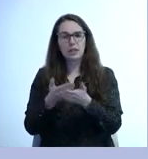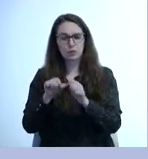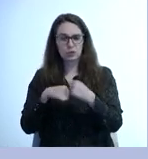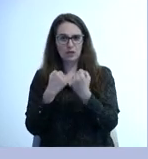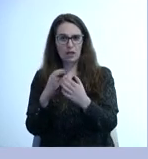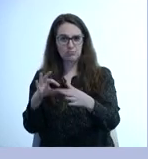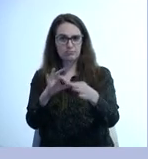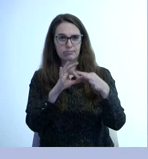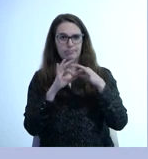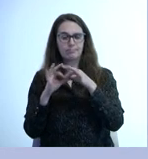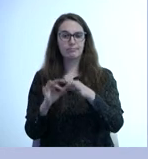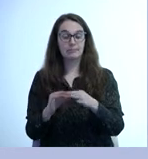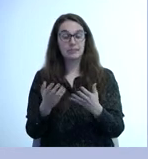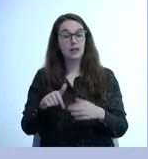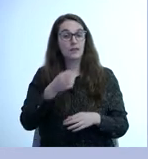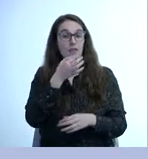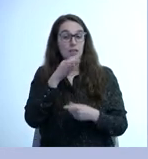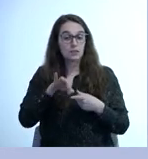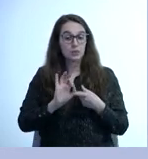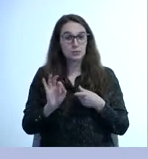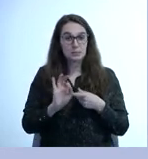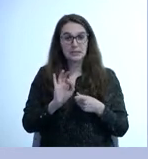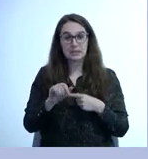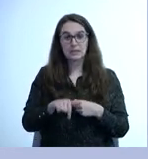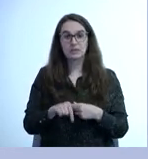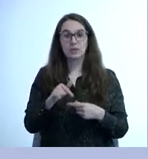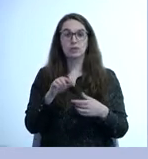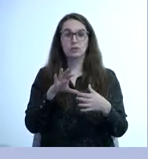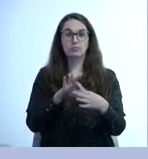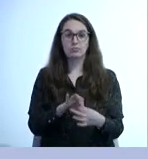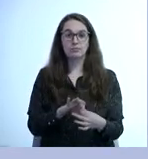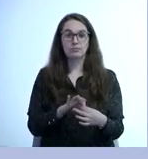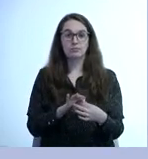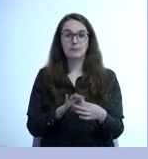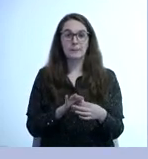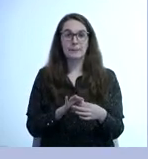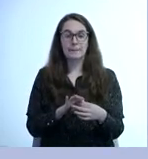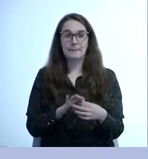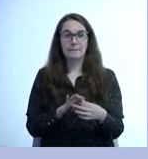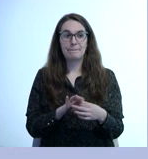sociedade. Neste caso, destes